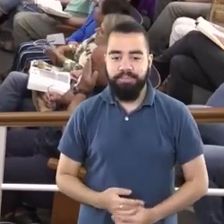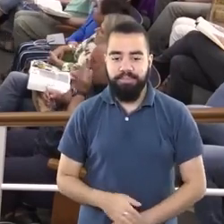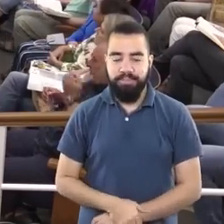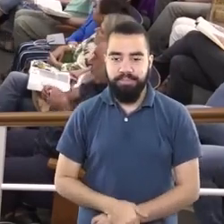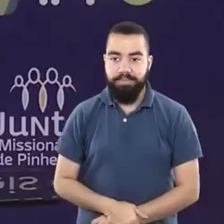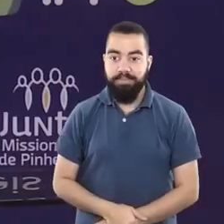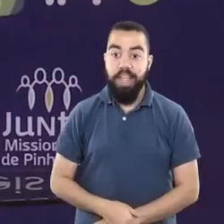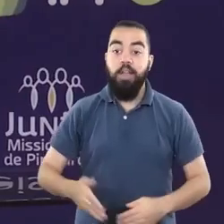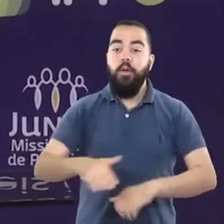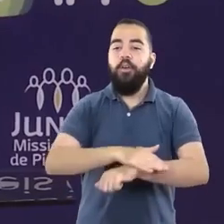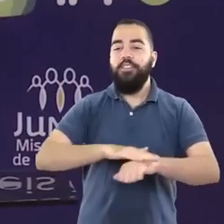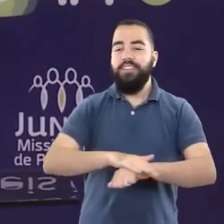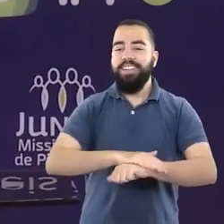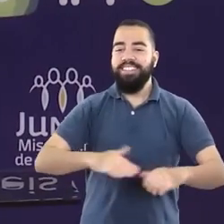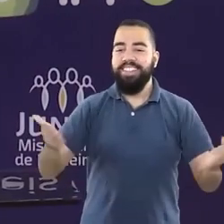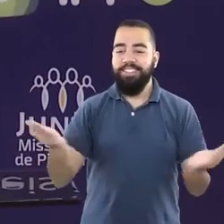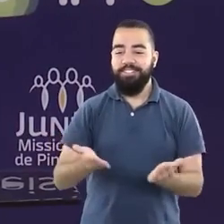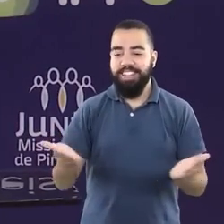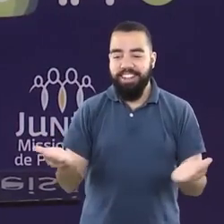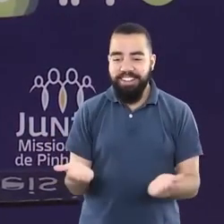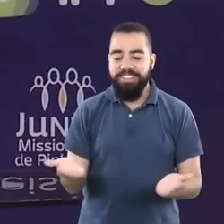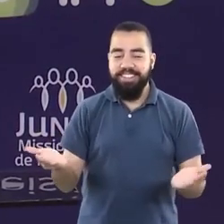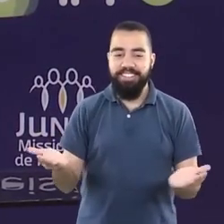Eu quero conversar com vocês sobre o tema